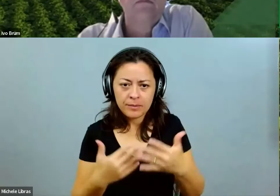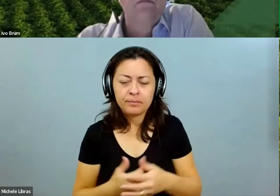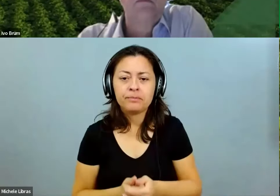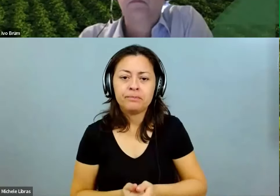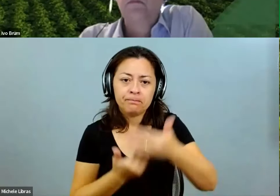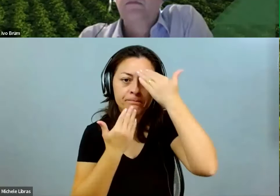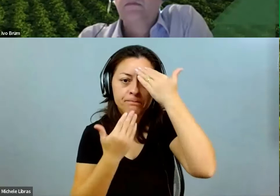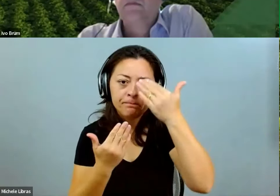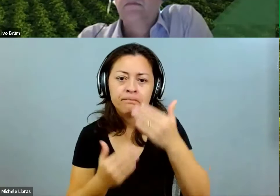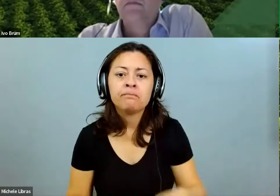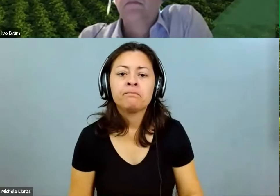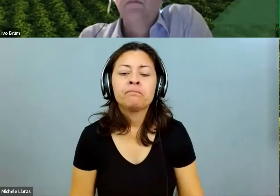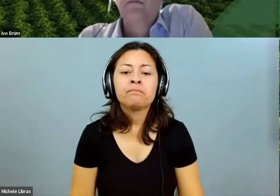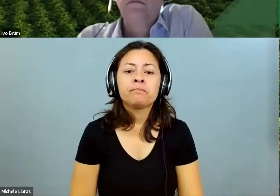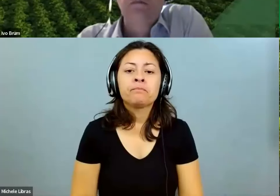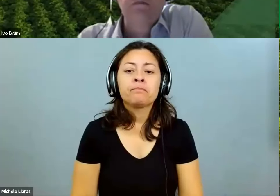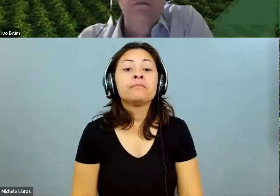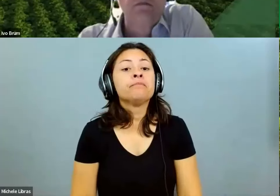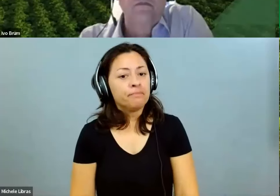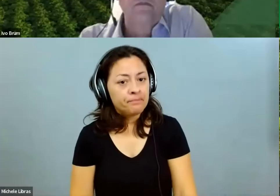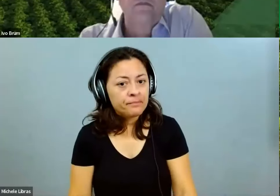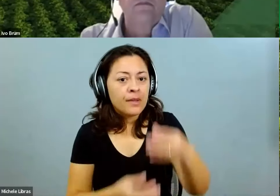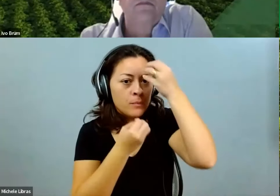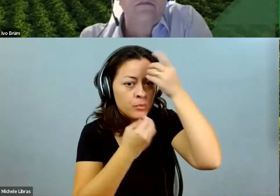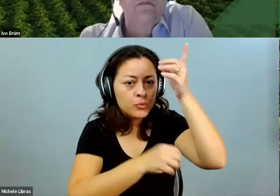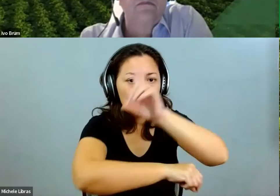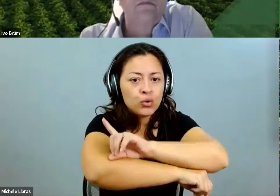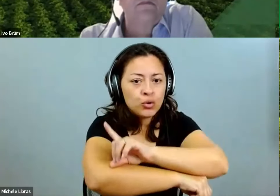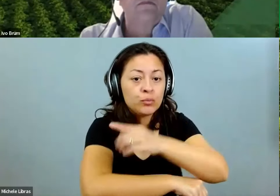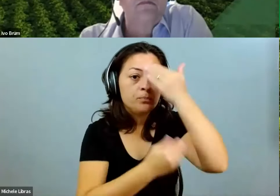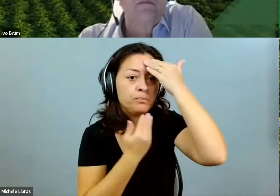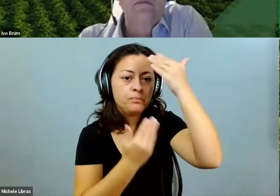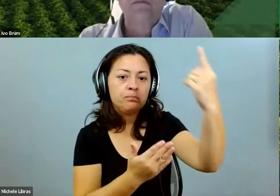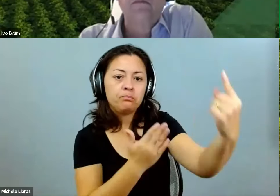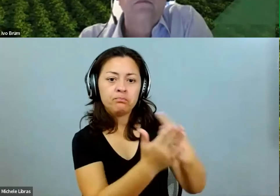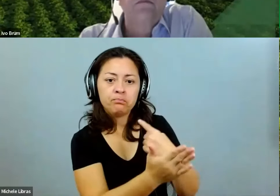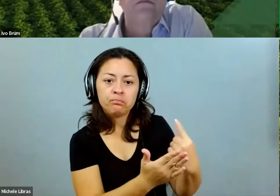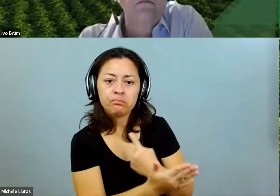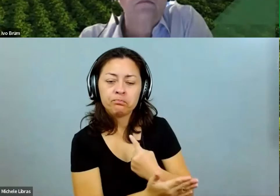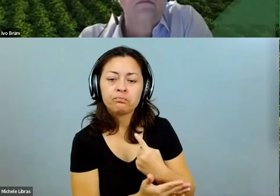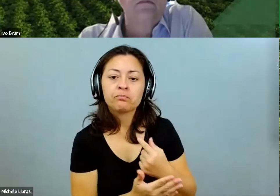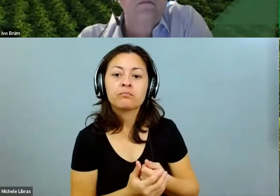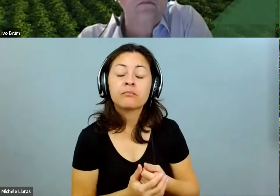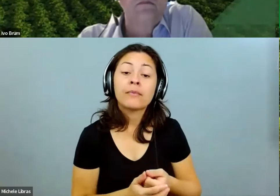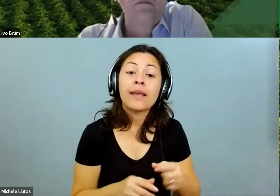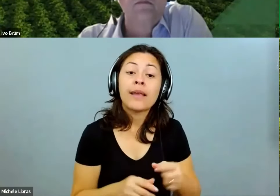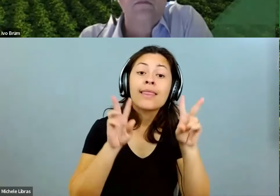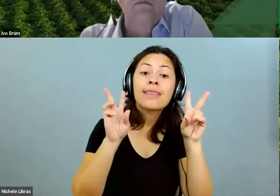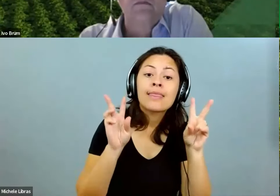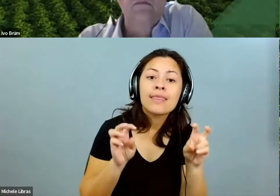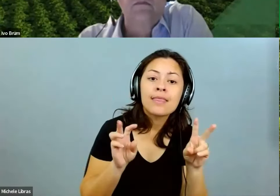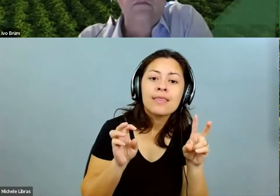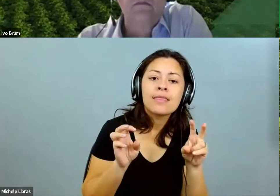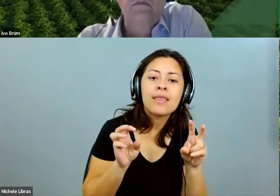obrigado bom dia Guilherme perfeito obrigado pela pelas perguntas sobre expansão arendo